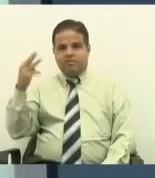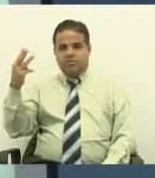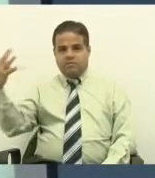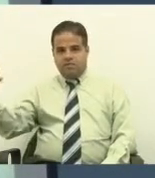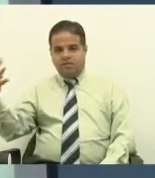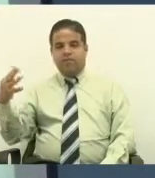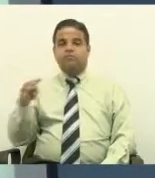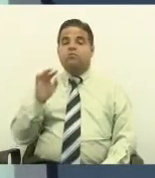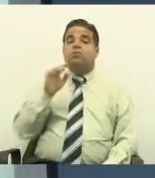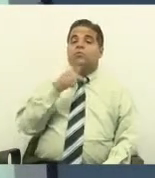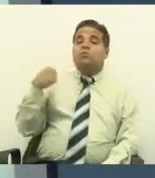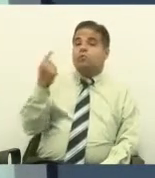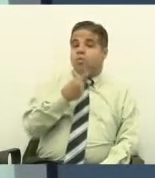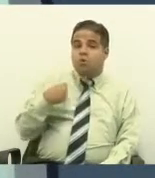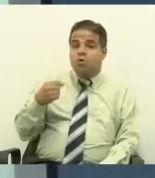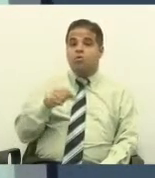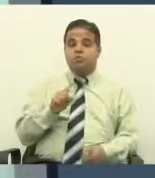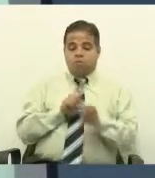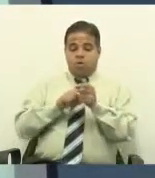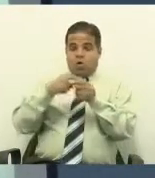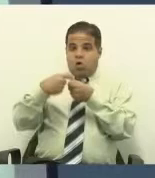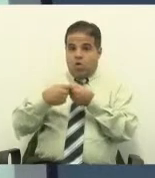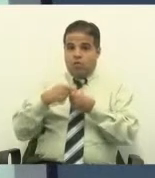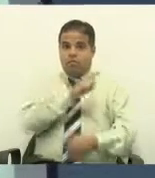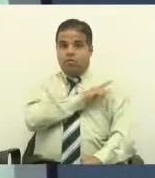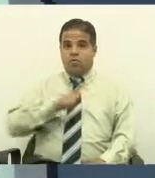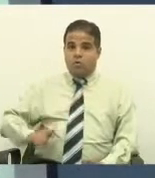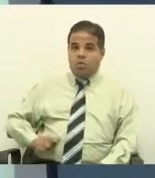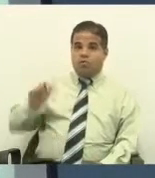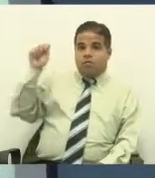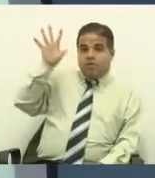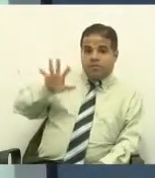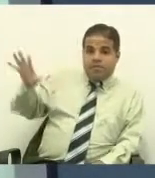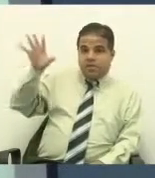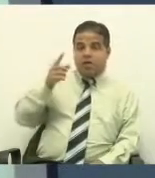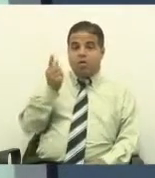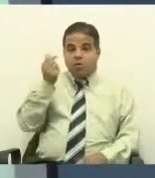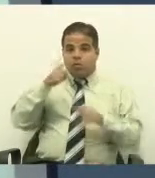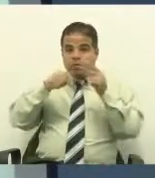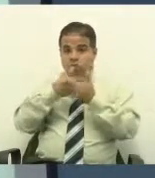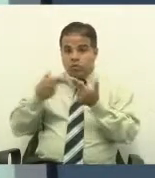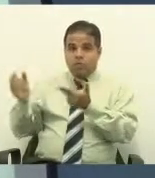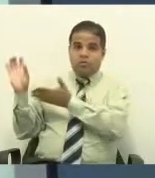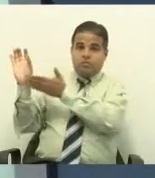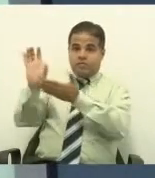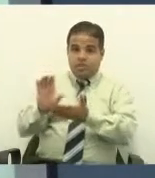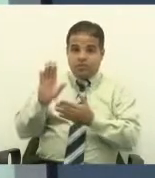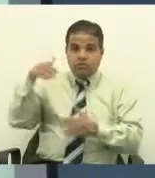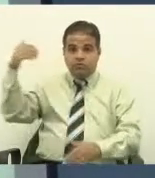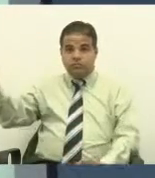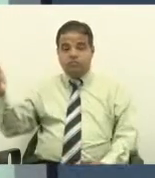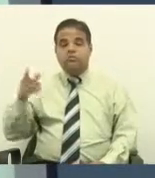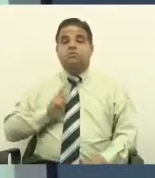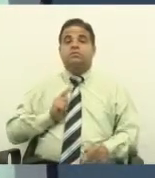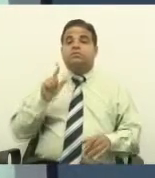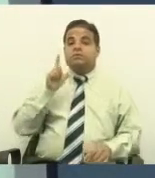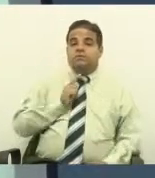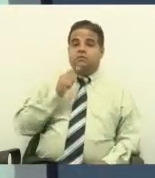18.935.164,34. O nosso convênio com o governo federal, com recursos vinculados, ele contempla